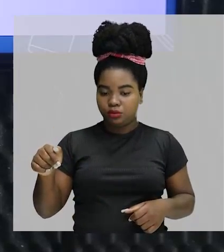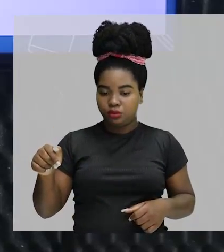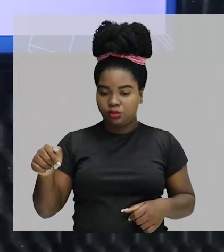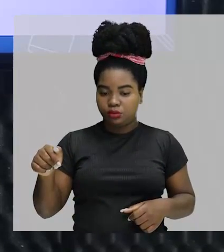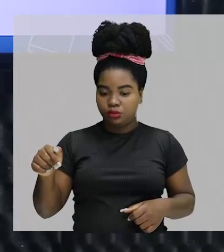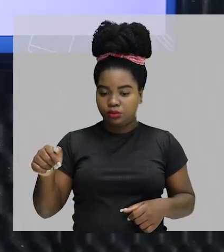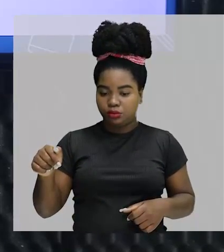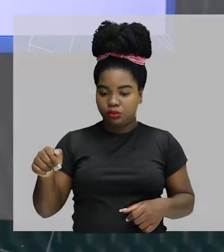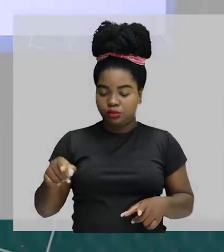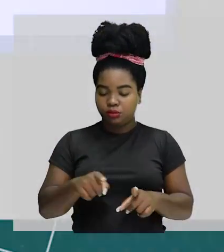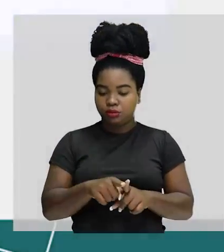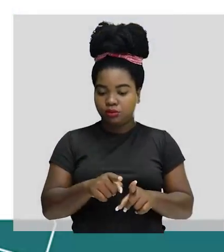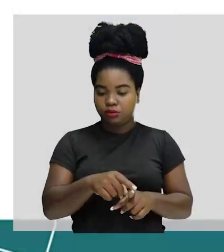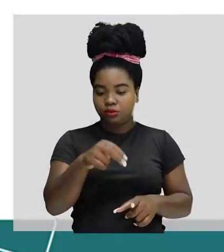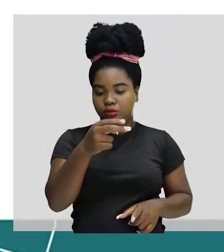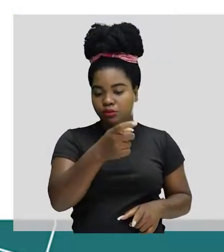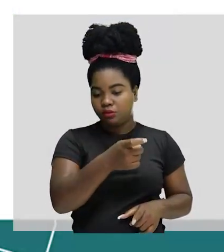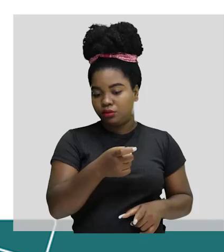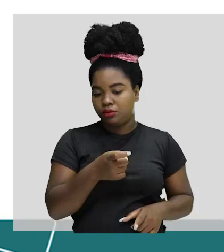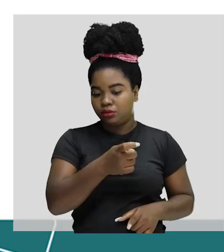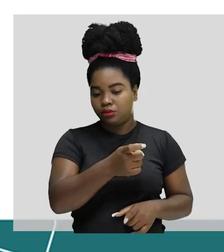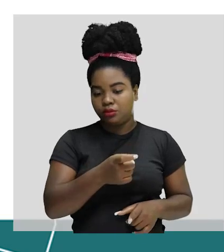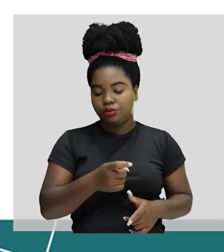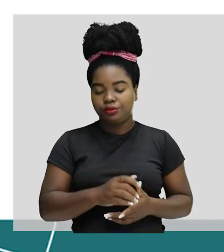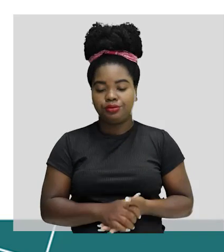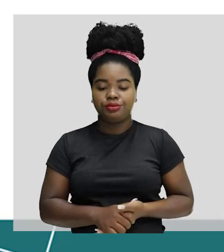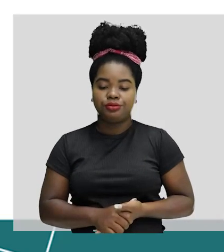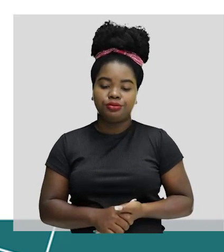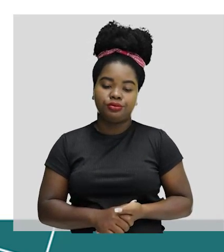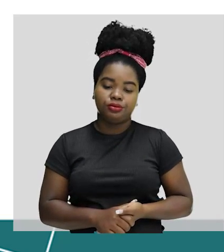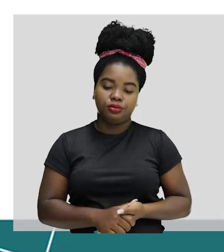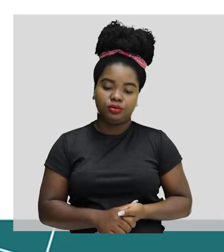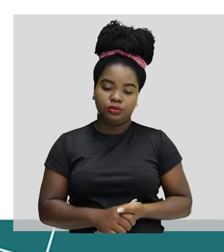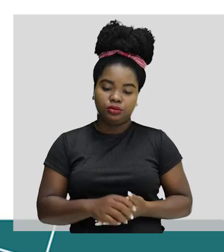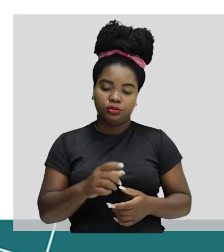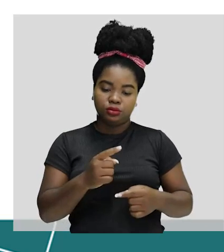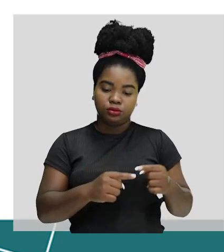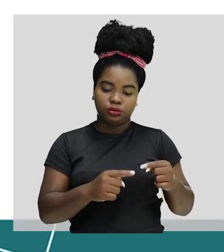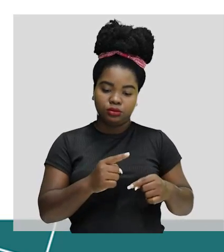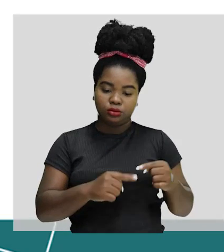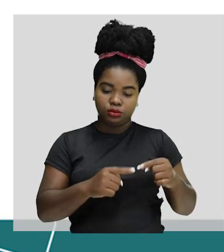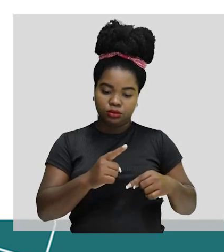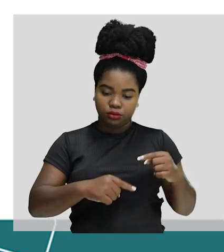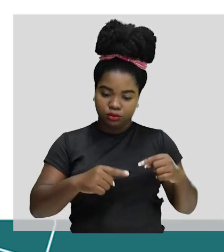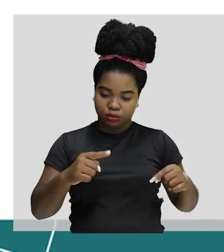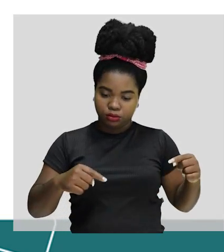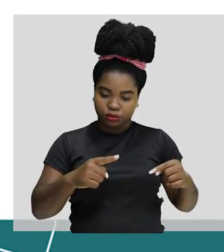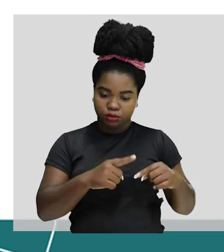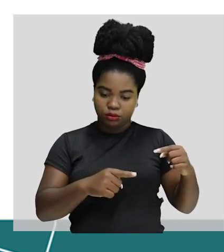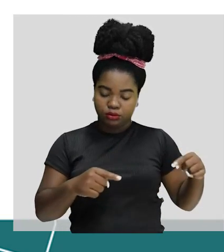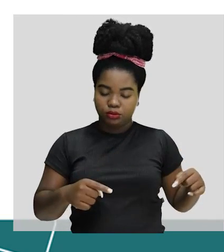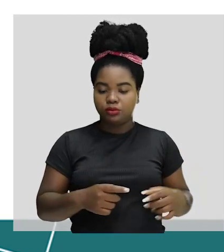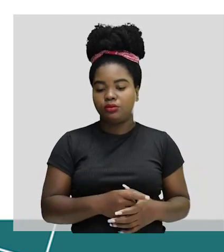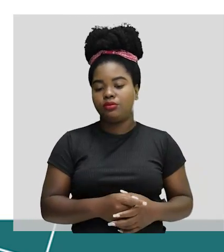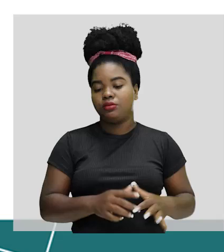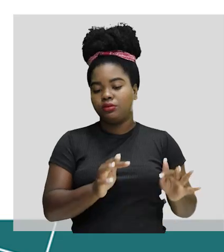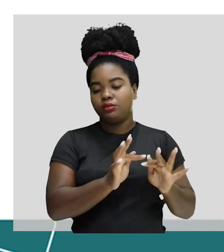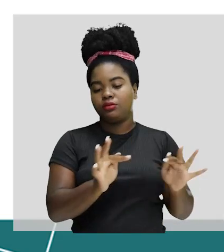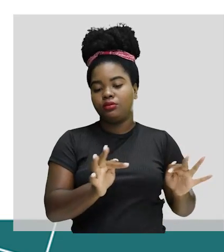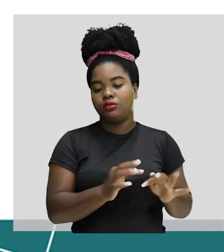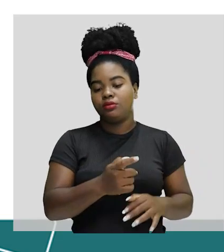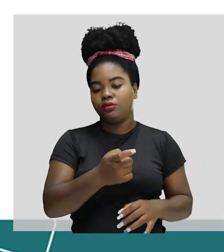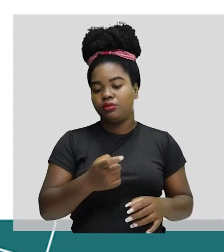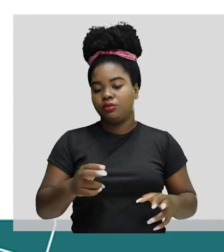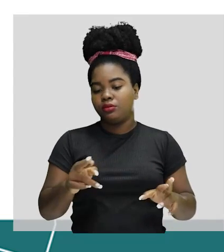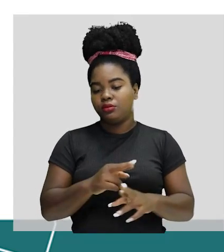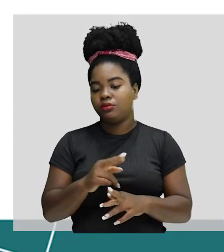PG. E também, né, o x, que é a variável lá na função exponencial, ele